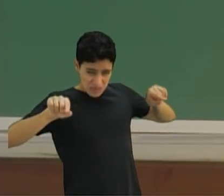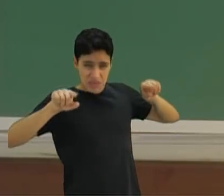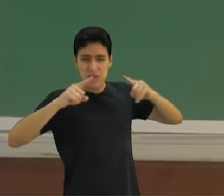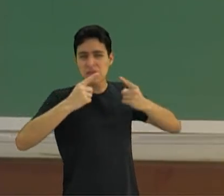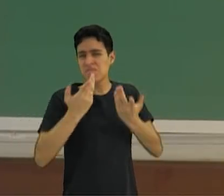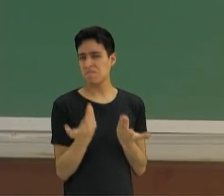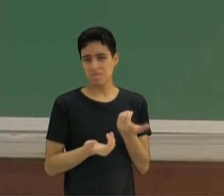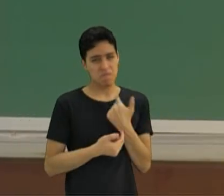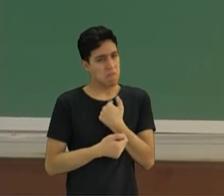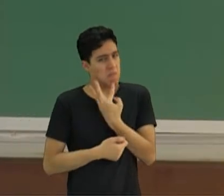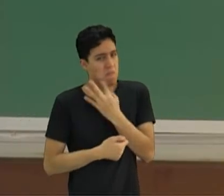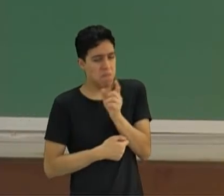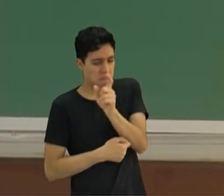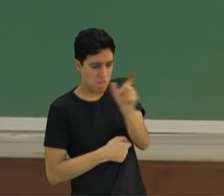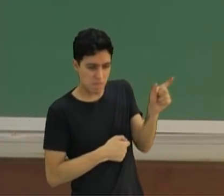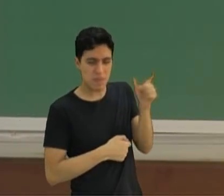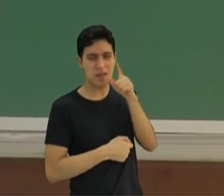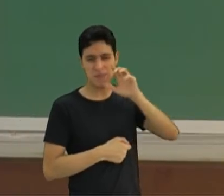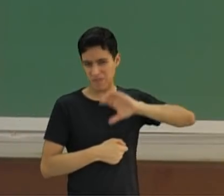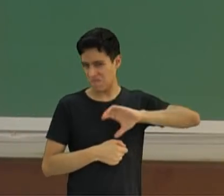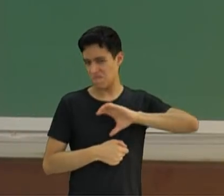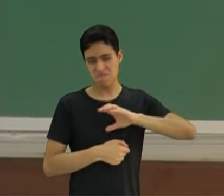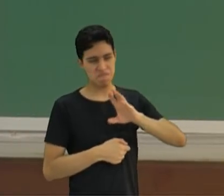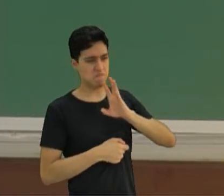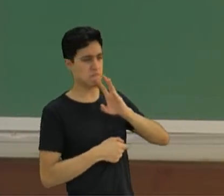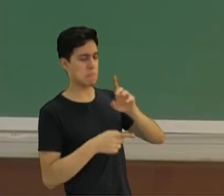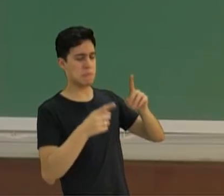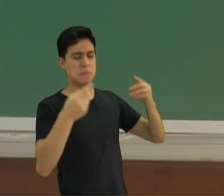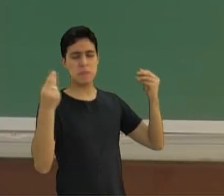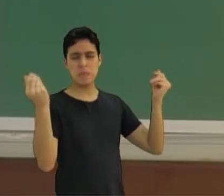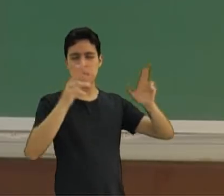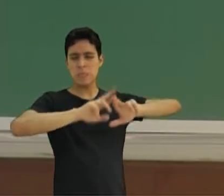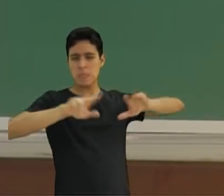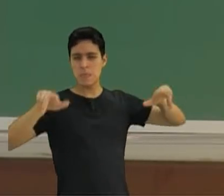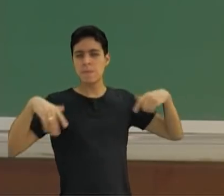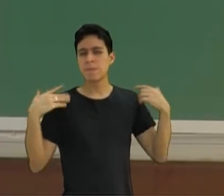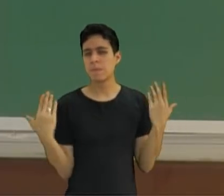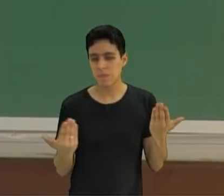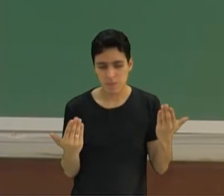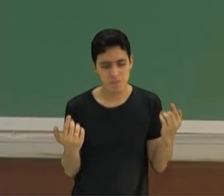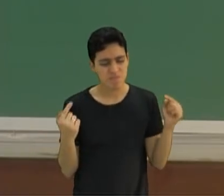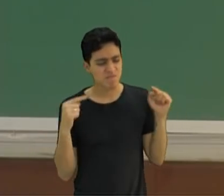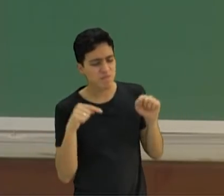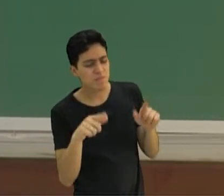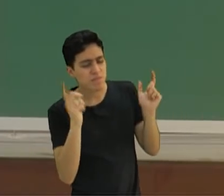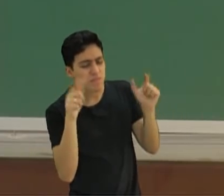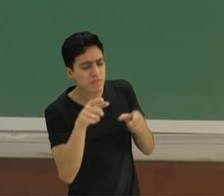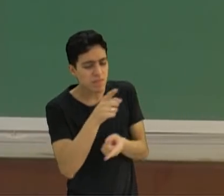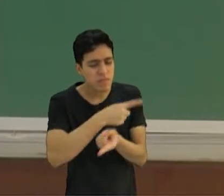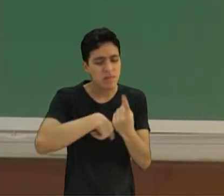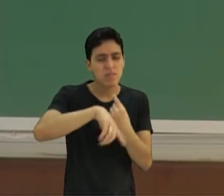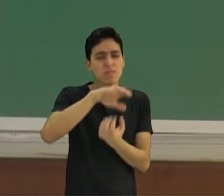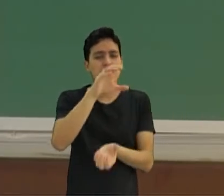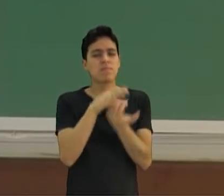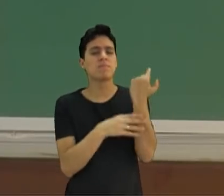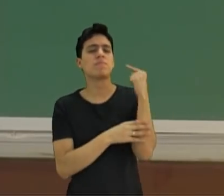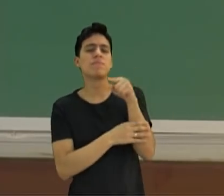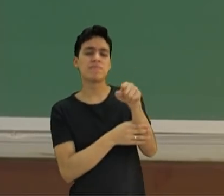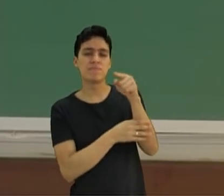conheço essas palavras em língua portuguesa. Então, qual que é a origem dessa